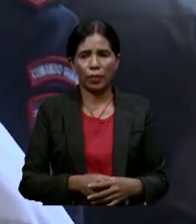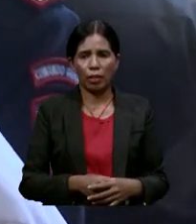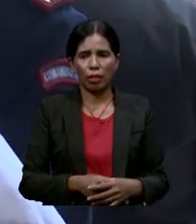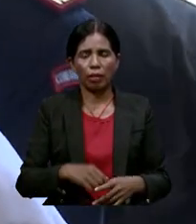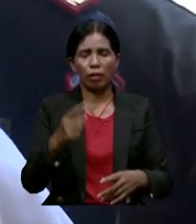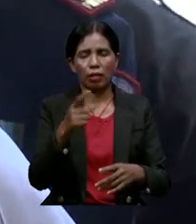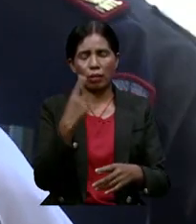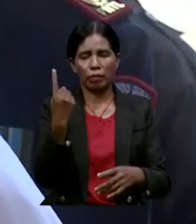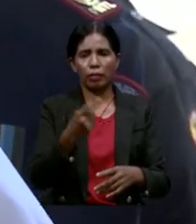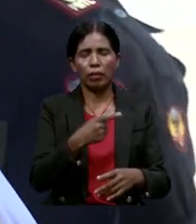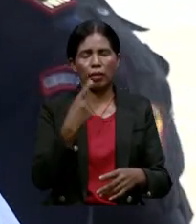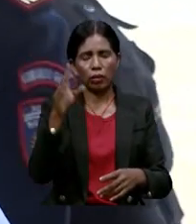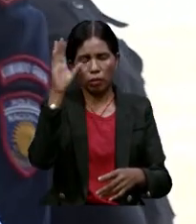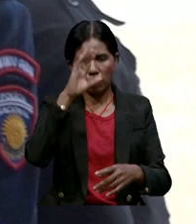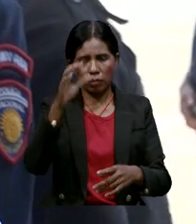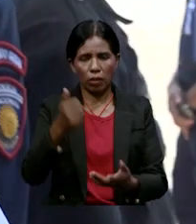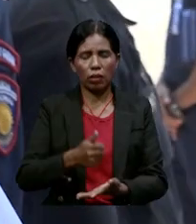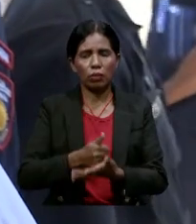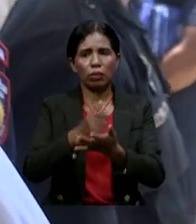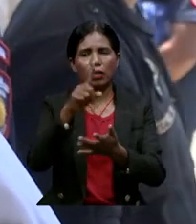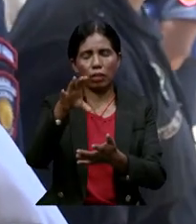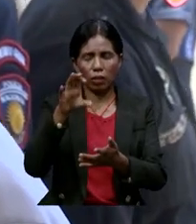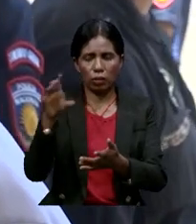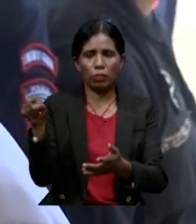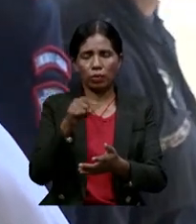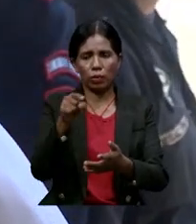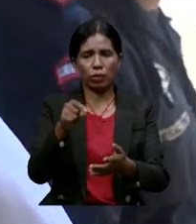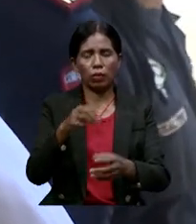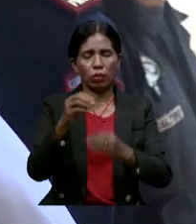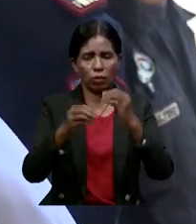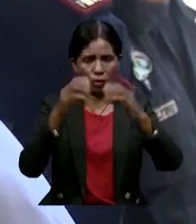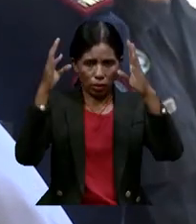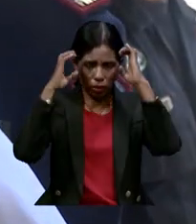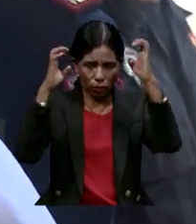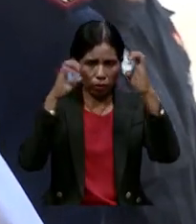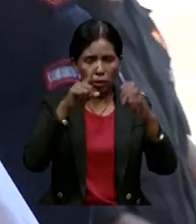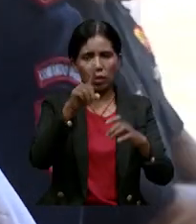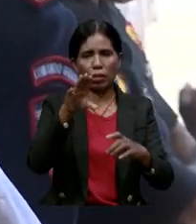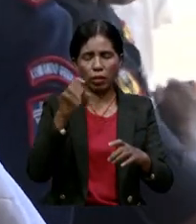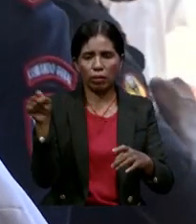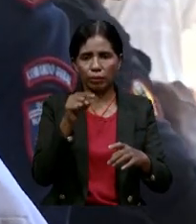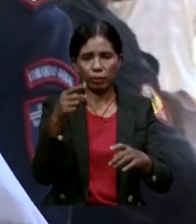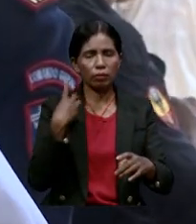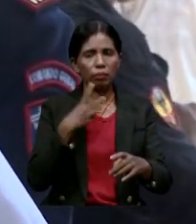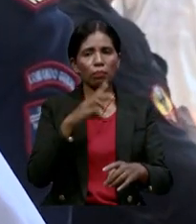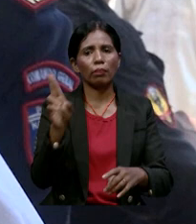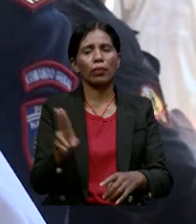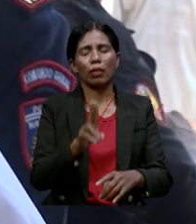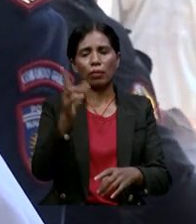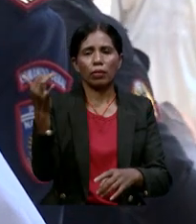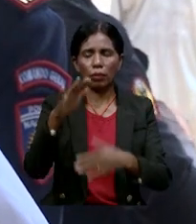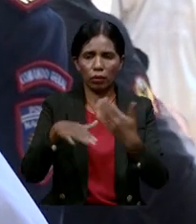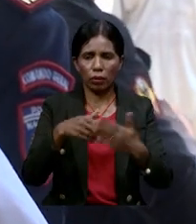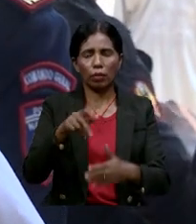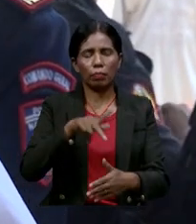sempre busca apoio 100% e tem o setor de educação, 100% e tem a universidade, seja